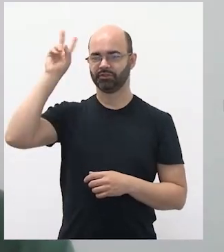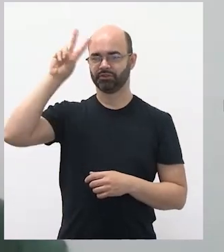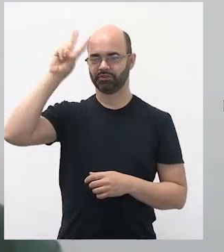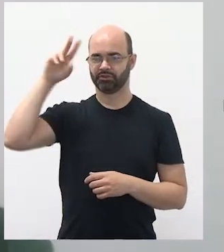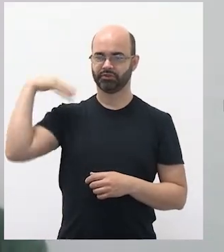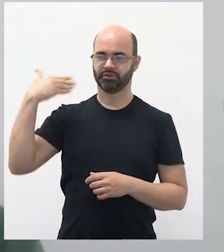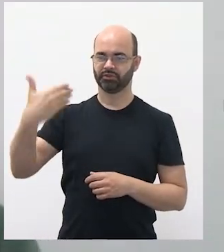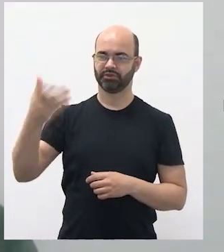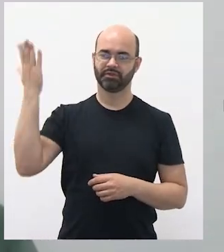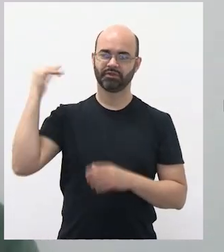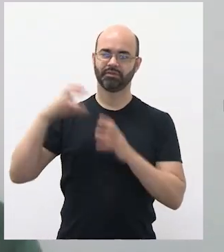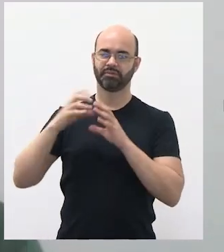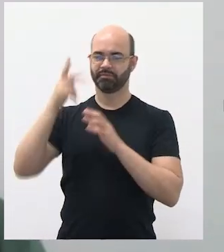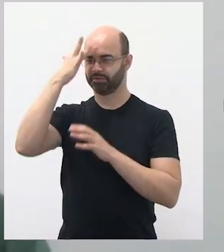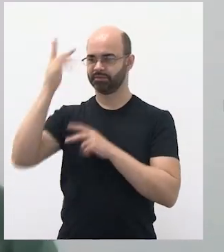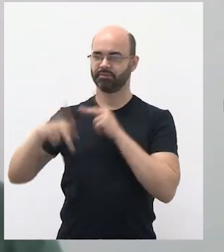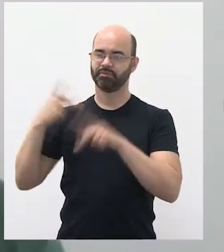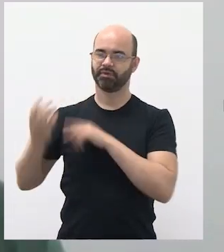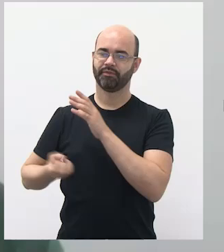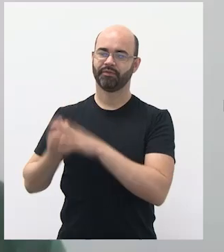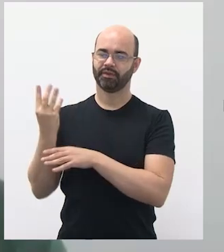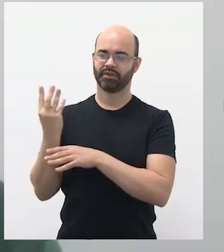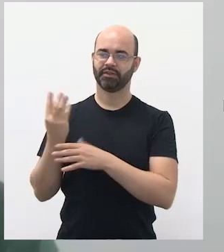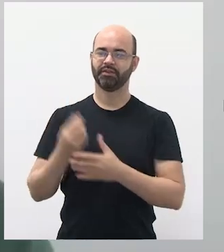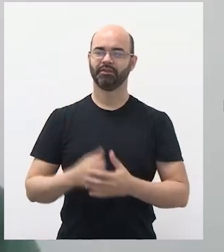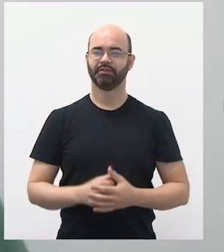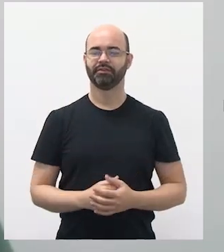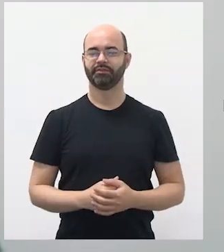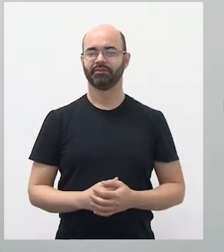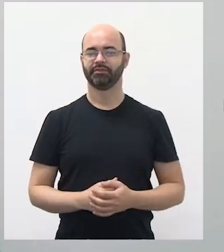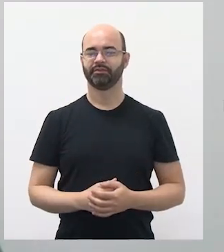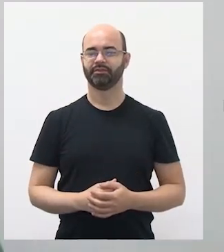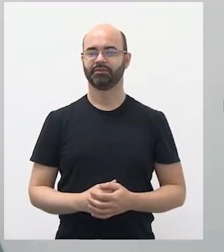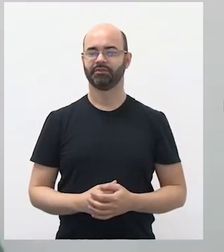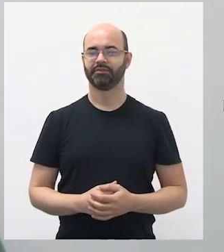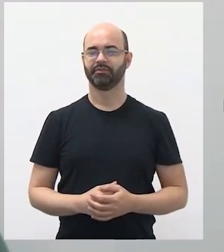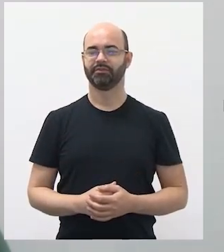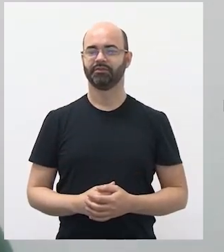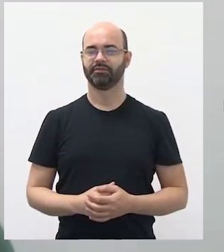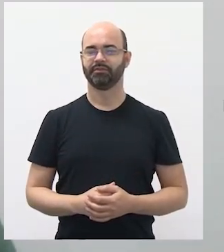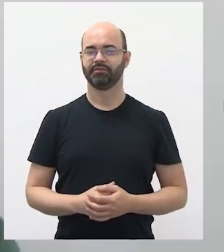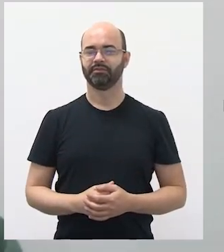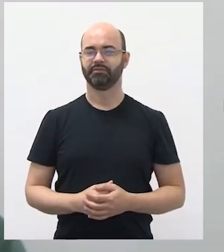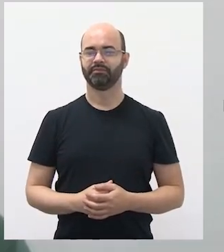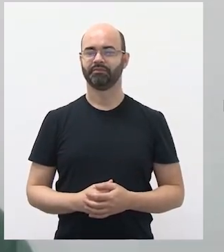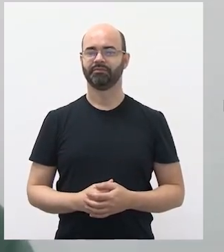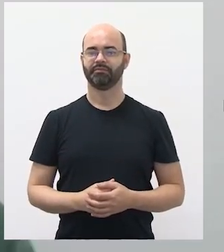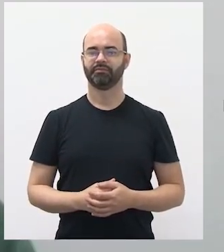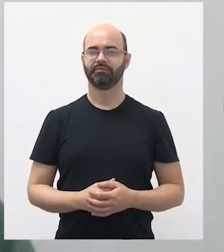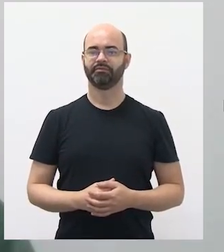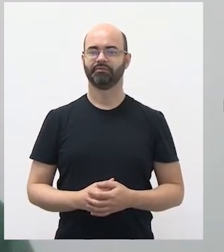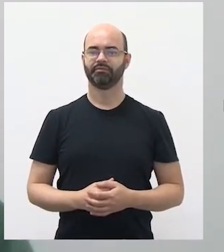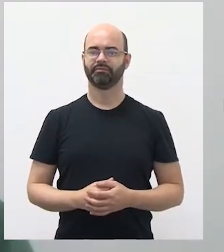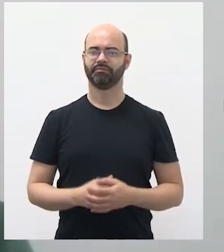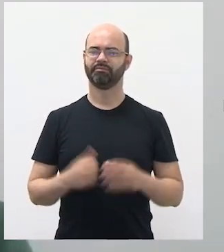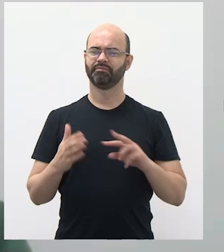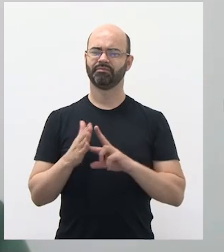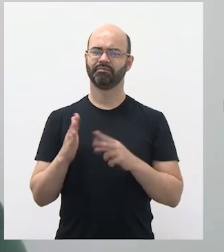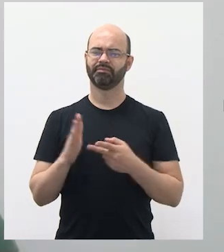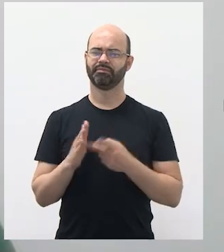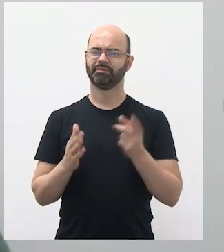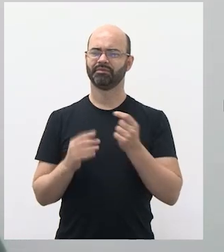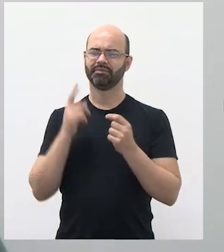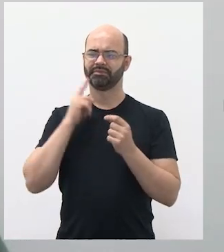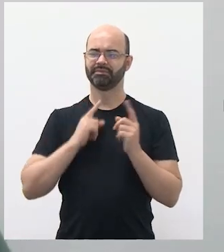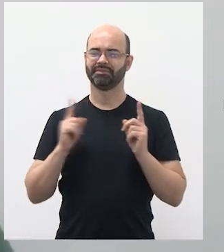povos originários. Então, vamos lá. O que é a ERER, então, né, essa sigla aí, que é praticamente um acrônimo hoje?